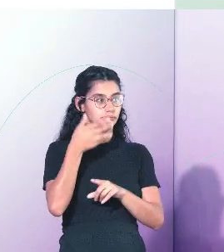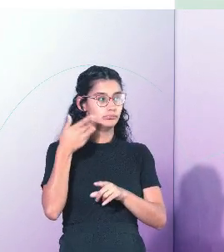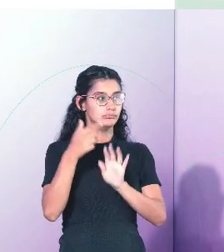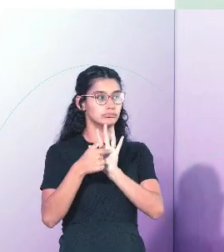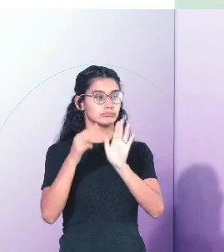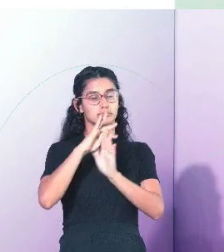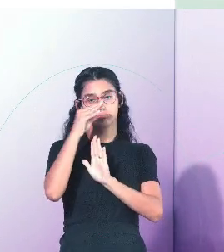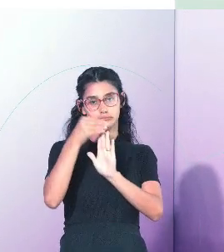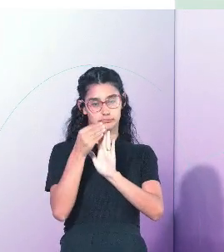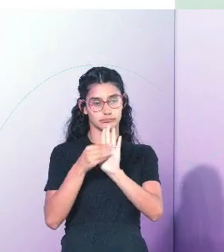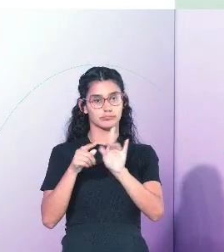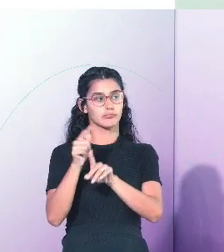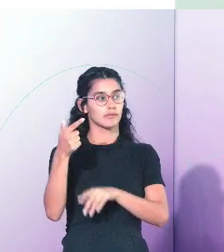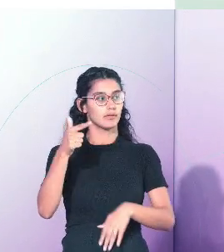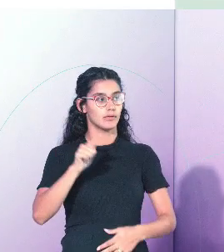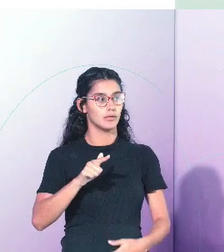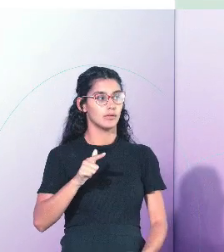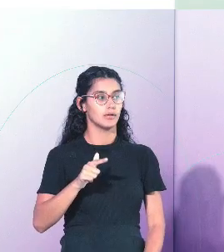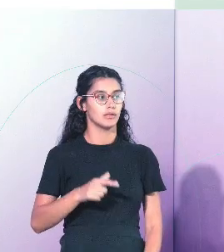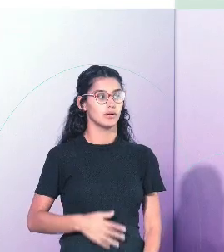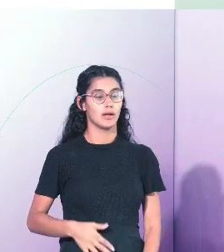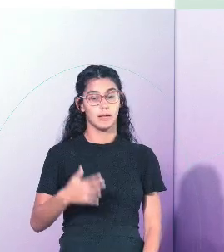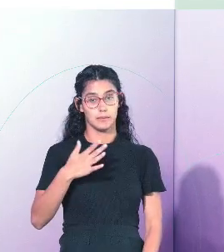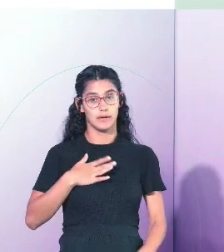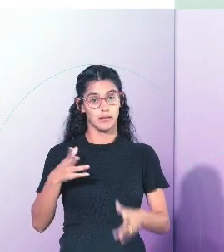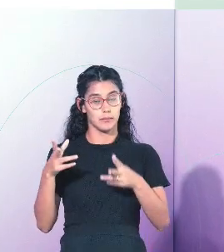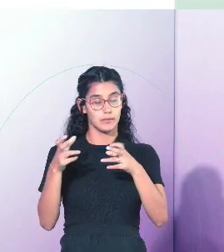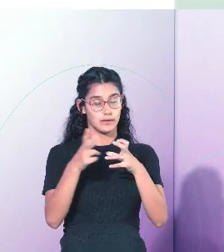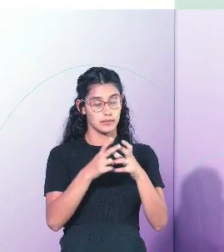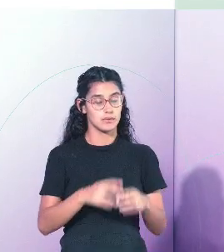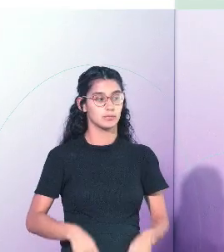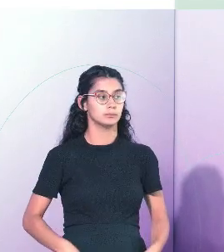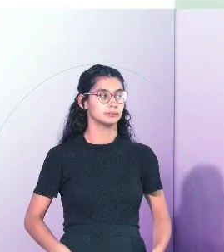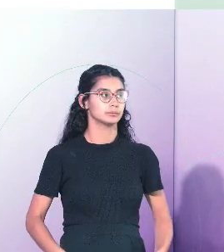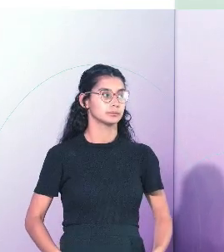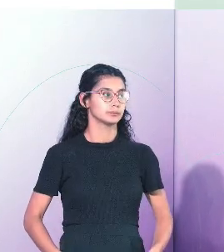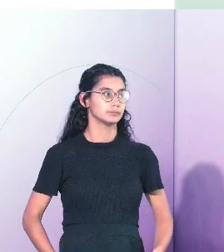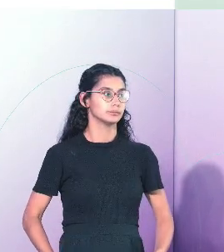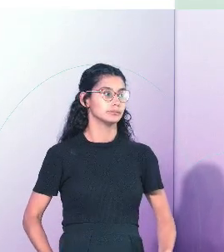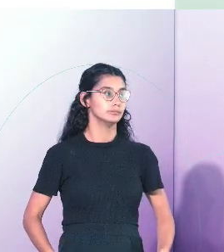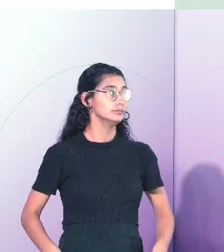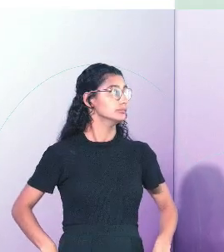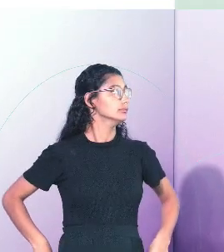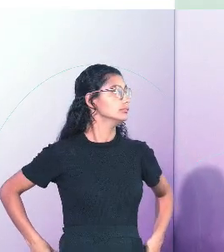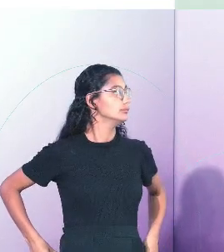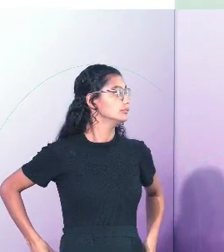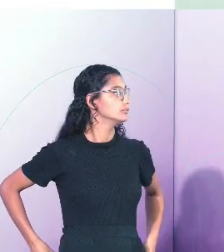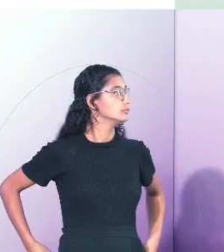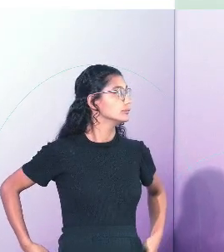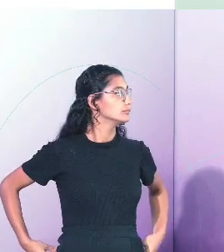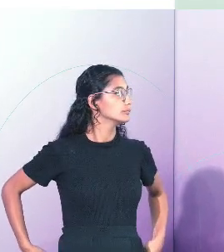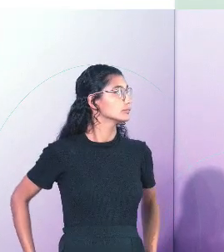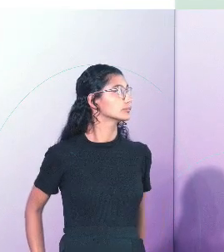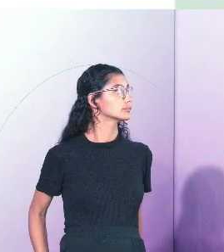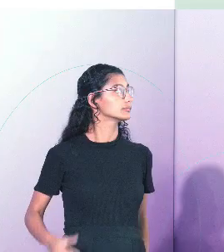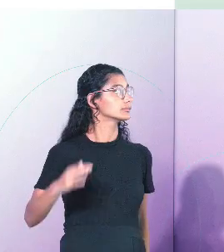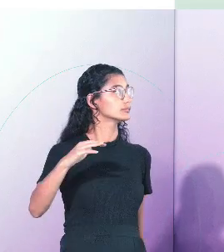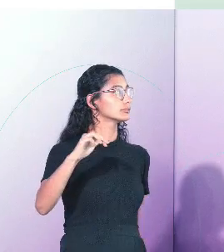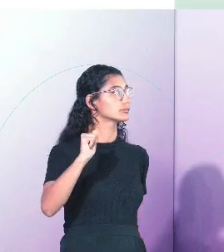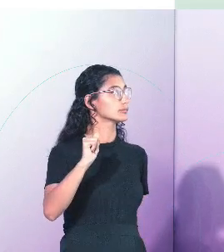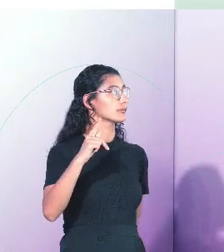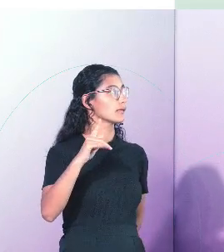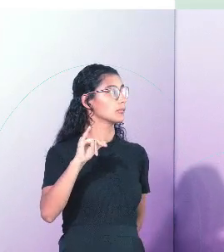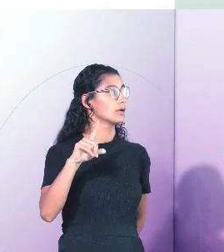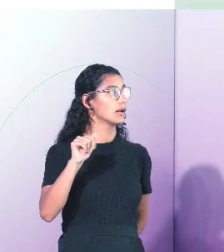ainda coloco aqui, mais uma vez, deixando claro que essa é a minha visão sobre esse processo. E a questão da capilaridade, que